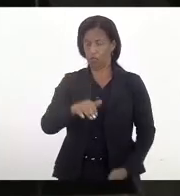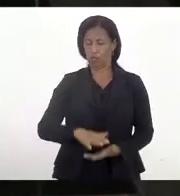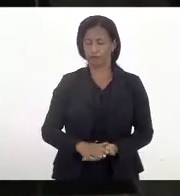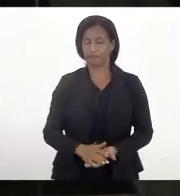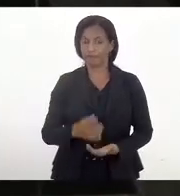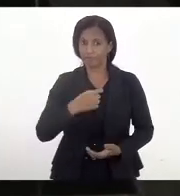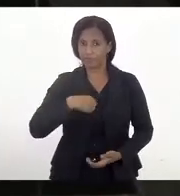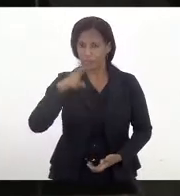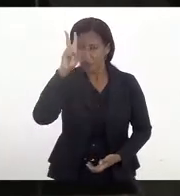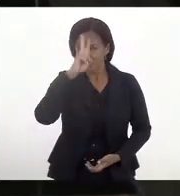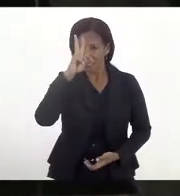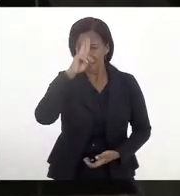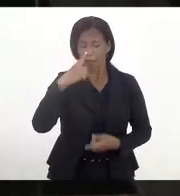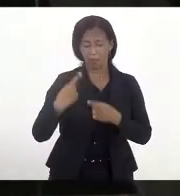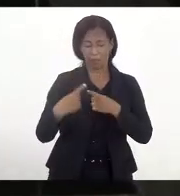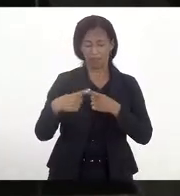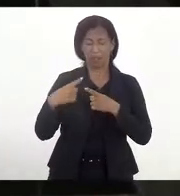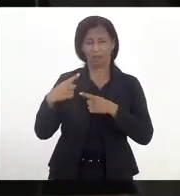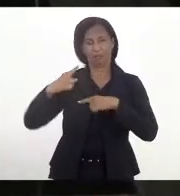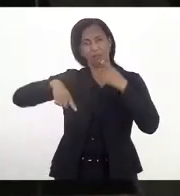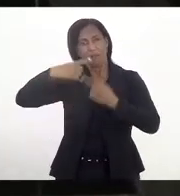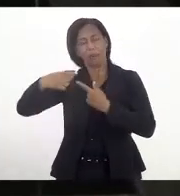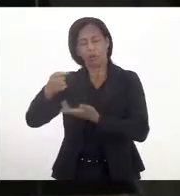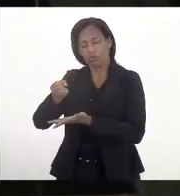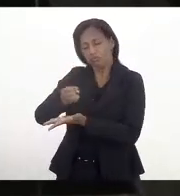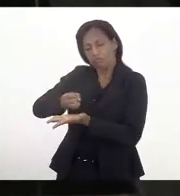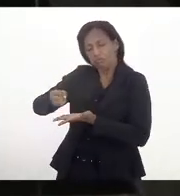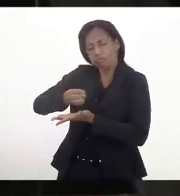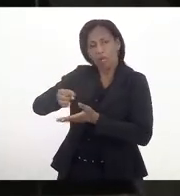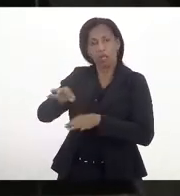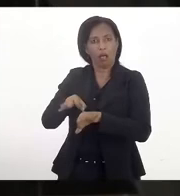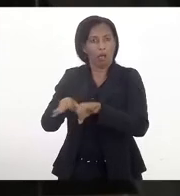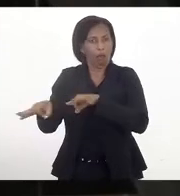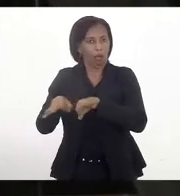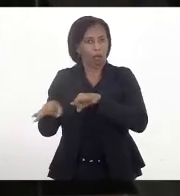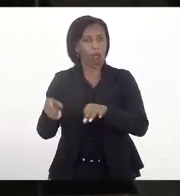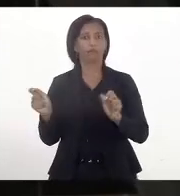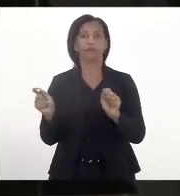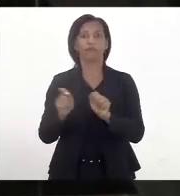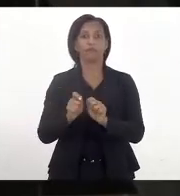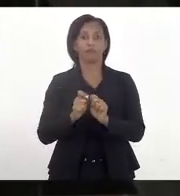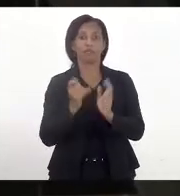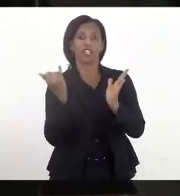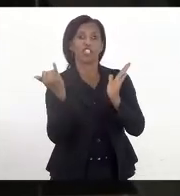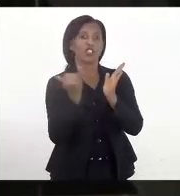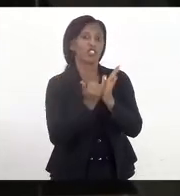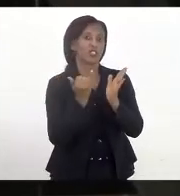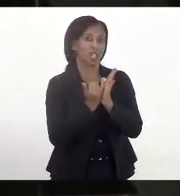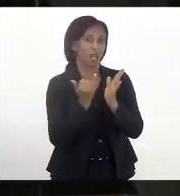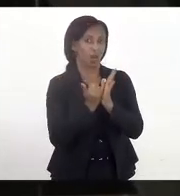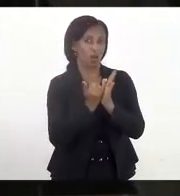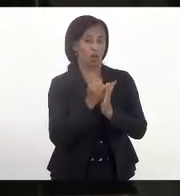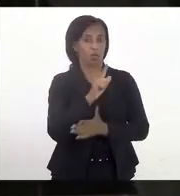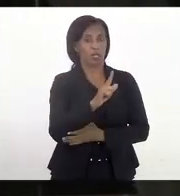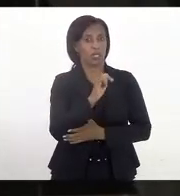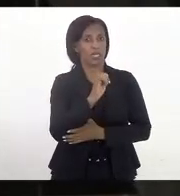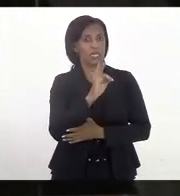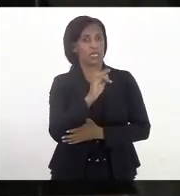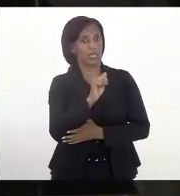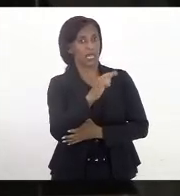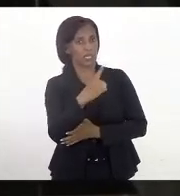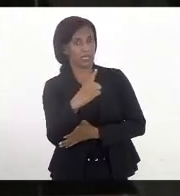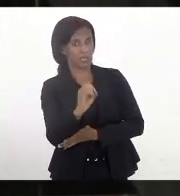depois desse projeto básico foi feito o edital de licitação assinado o